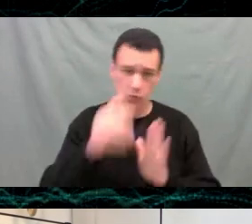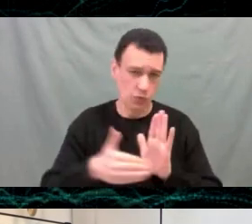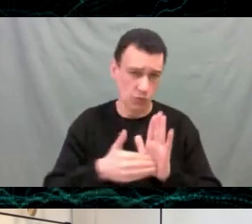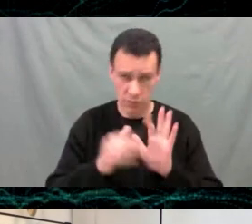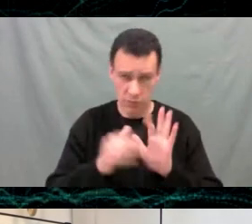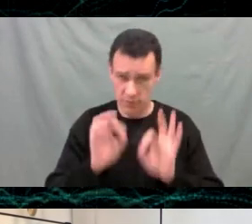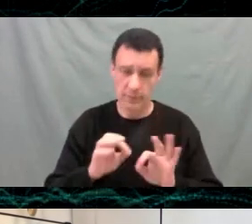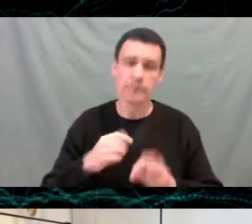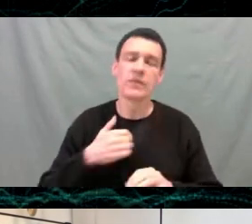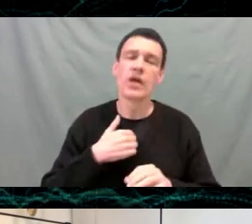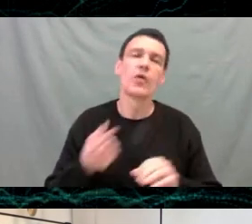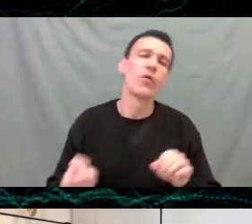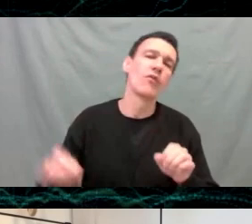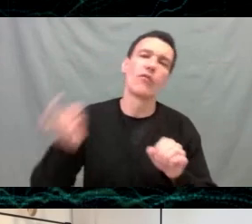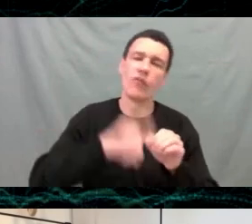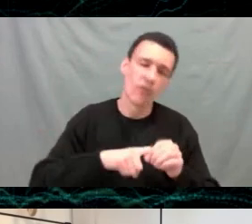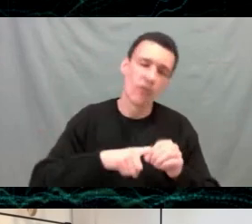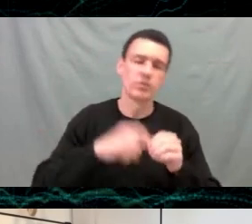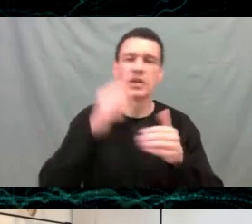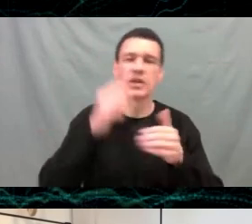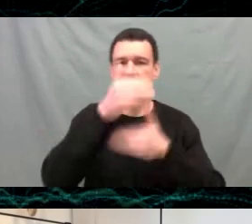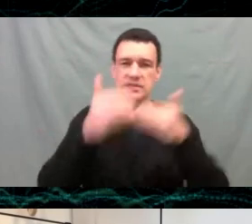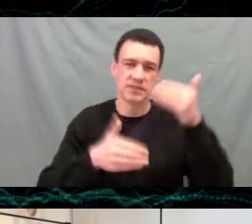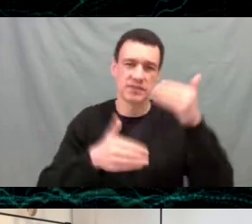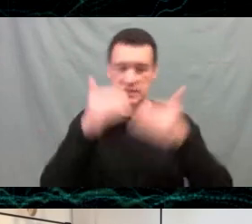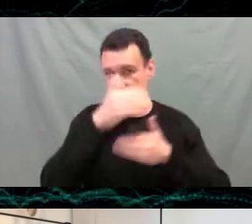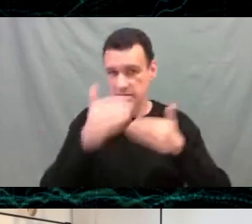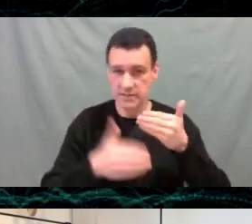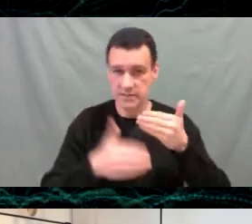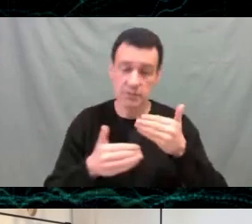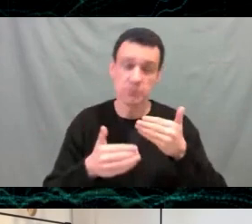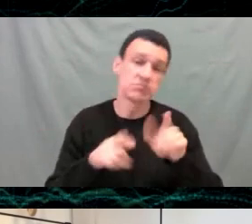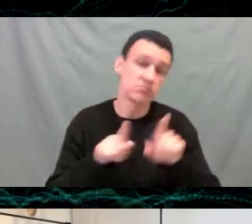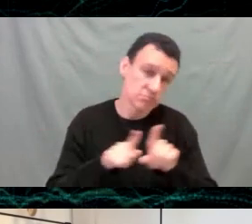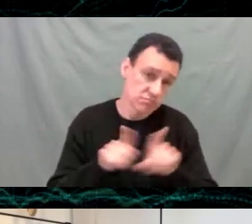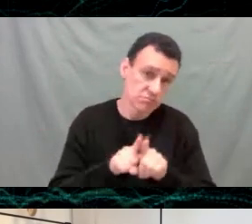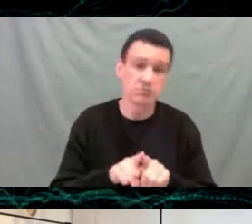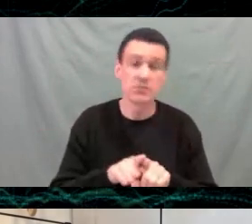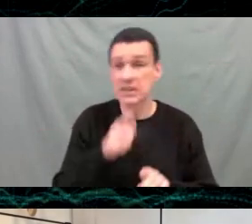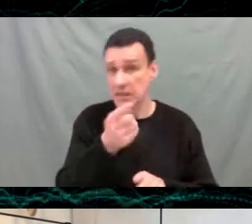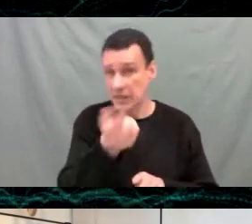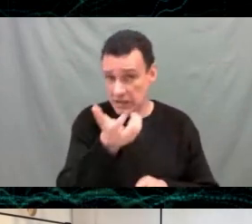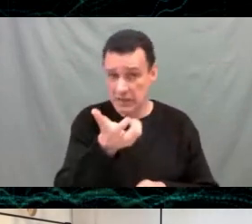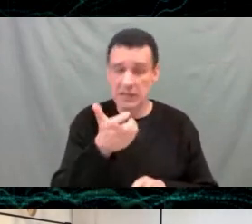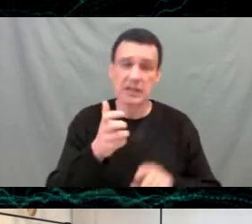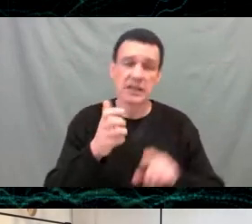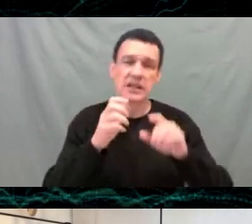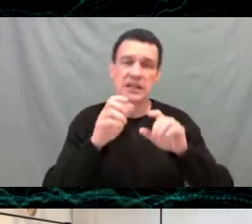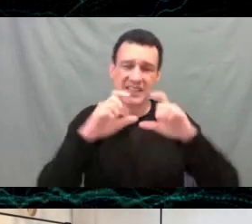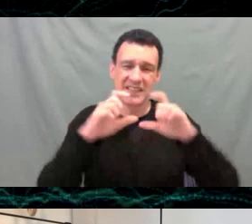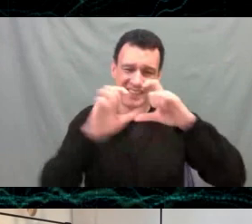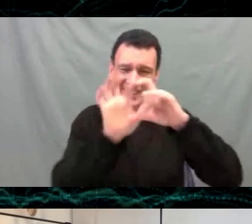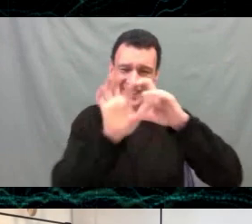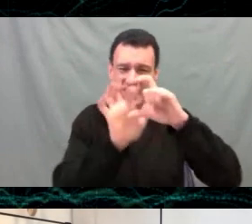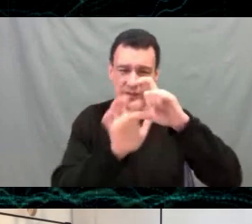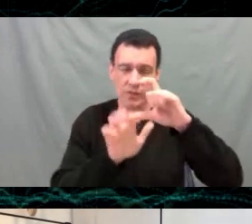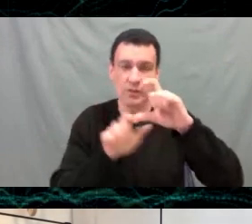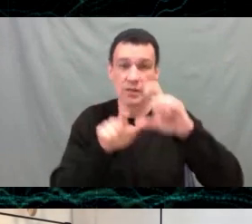para a apresentação. Se alguém quiser também dar uma olhadinha no QR Code para depois baixar, fica à vontade.